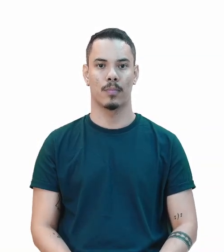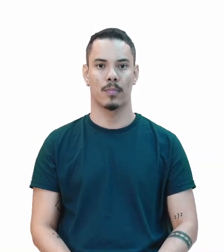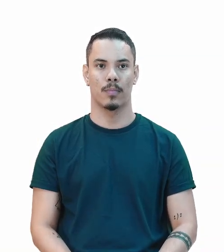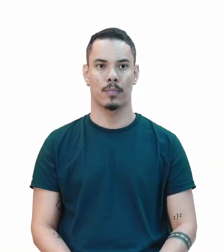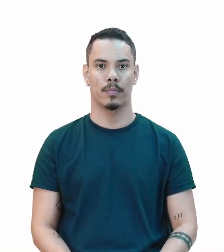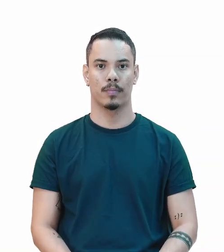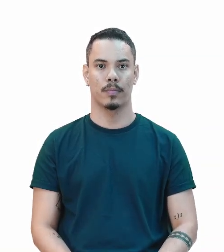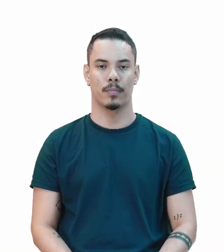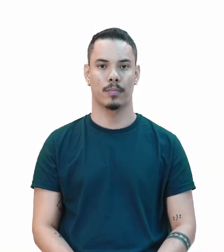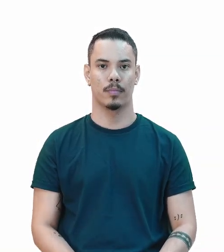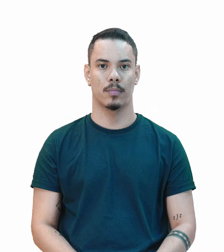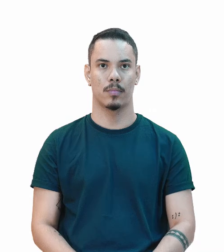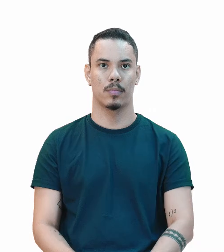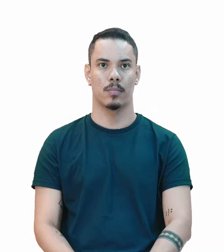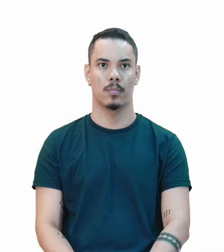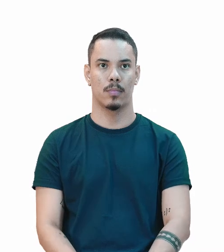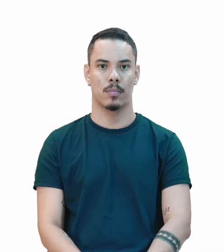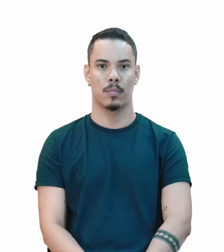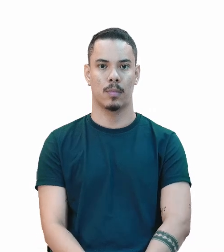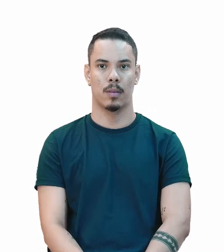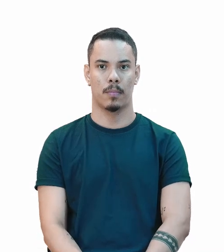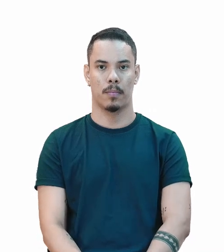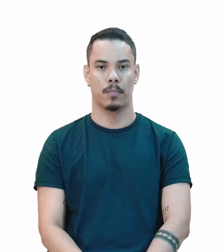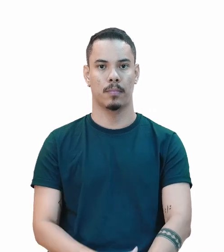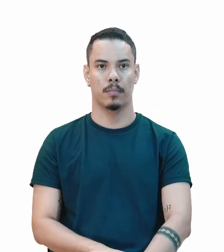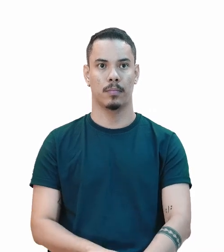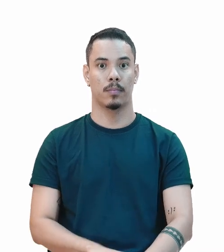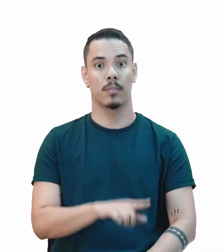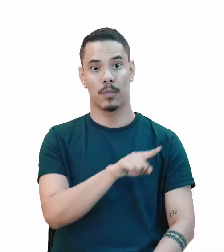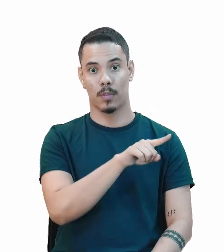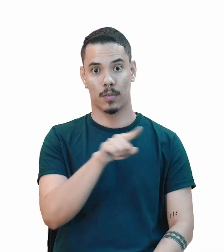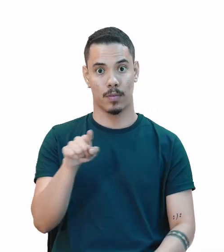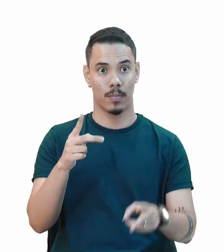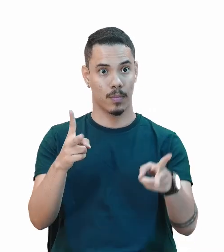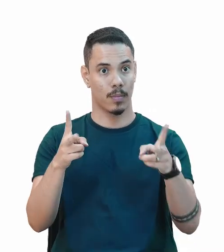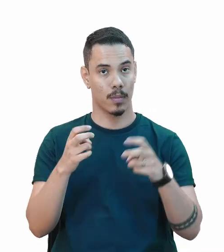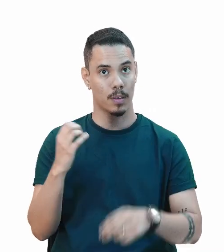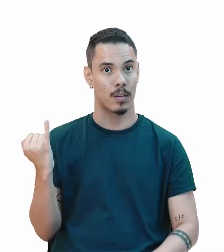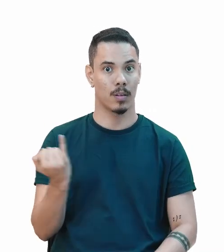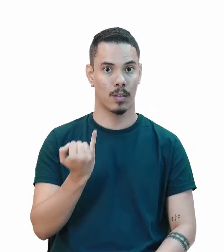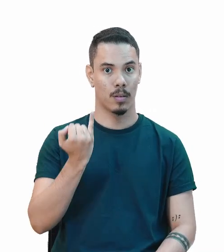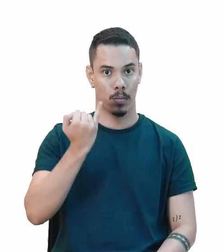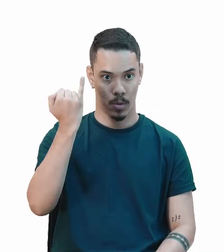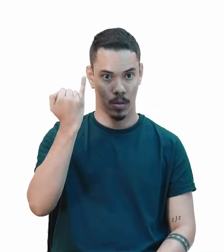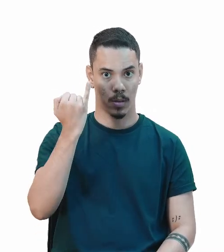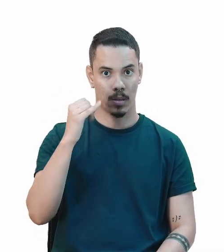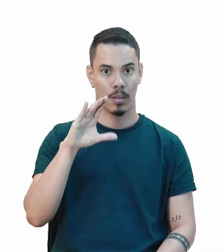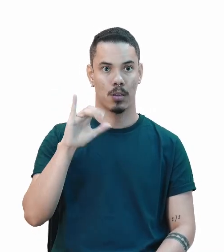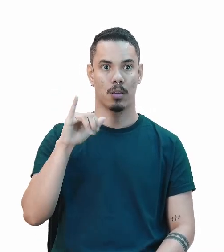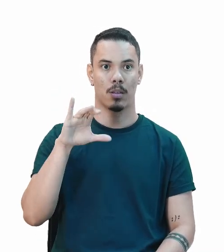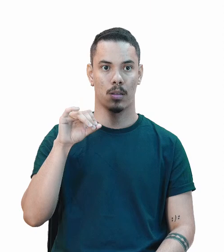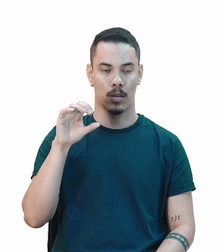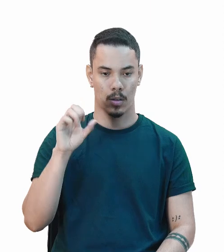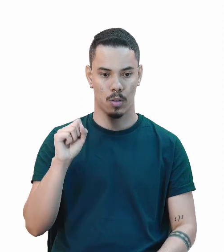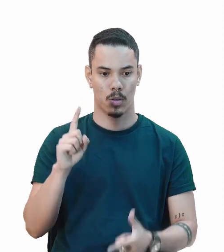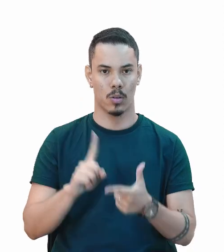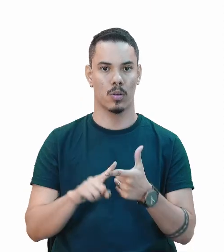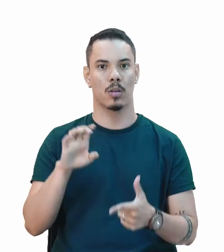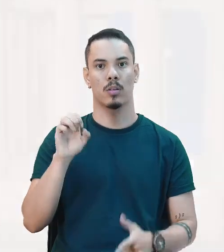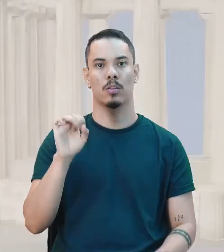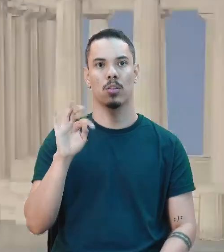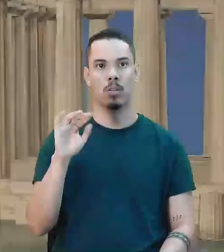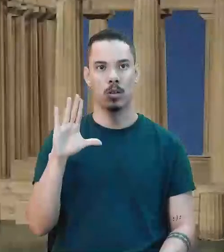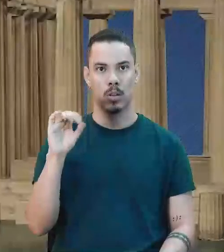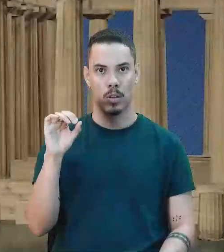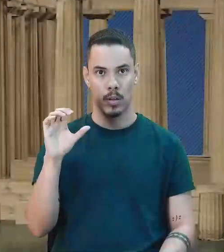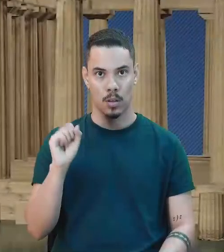a importância desse pensamento dos cínicos, dos estoicos, para a sociedade daquela